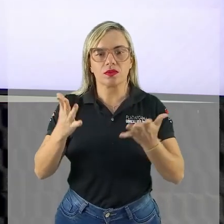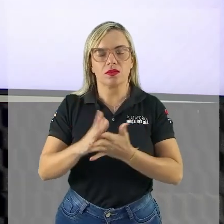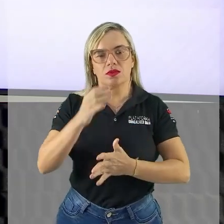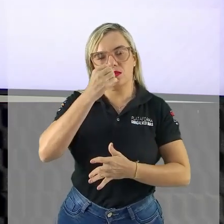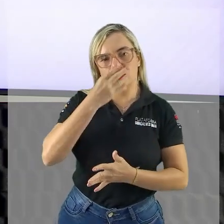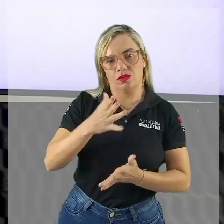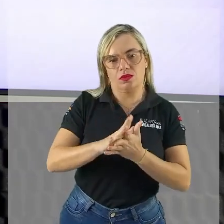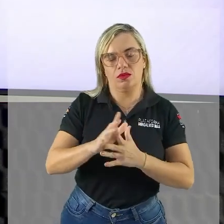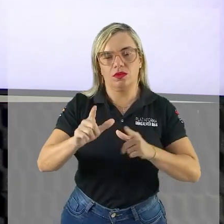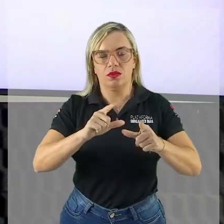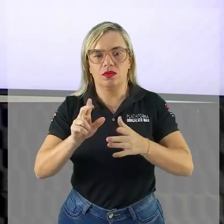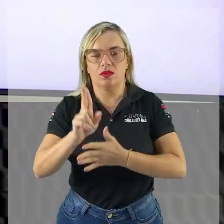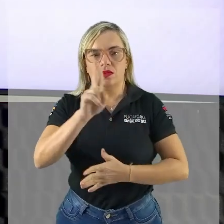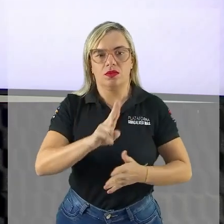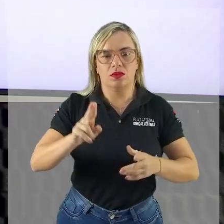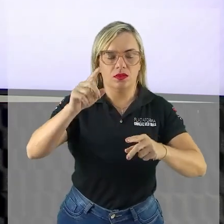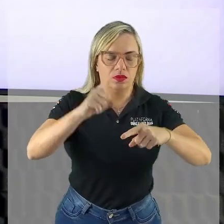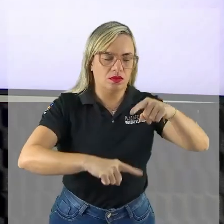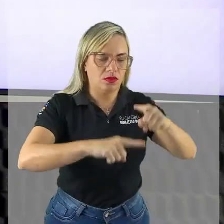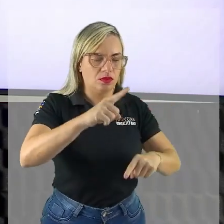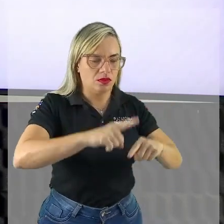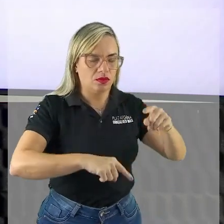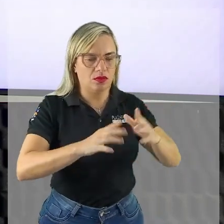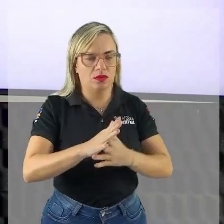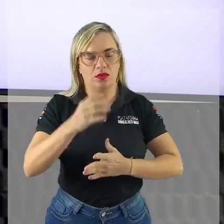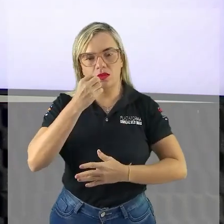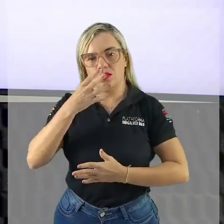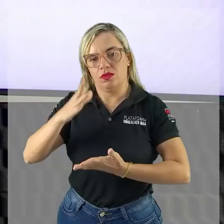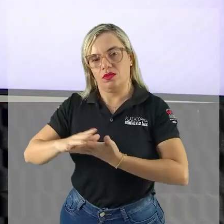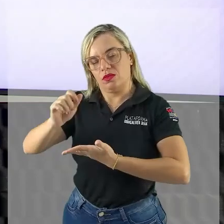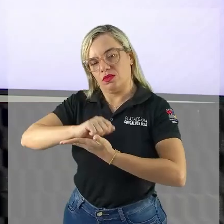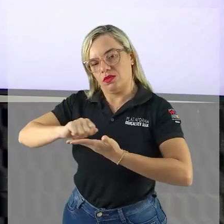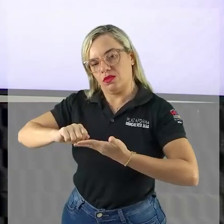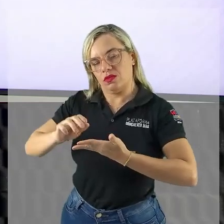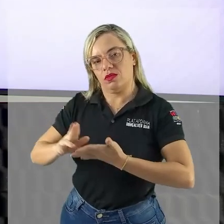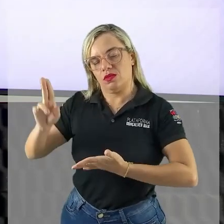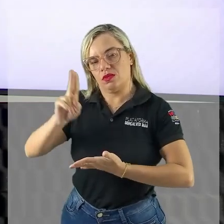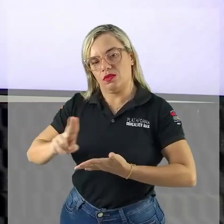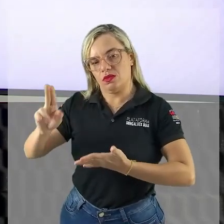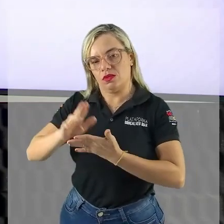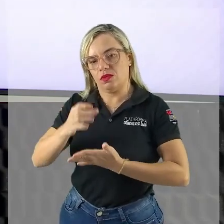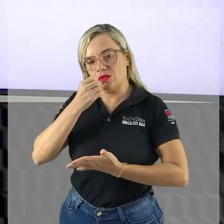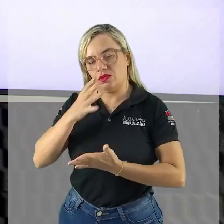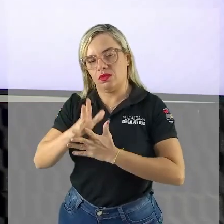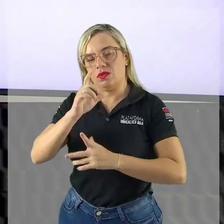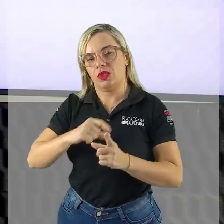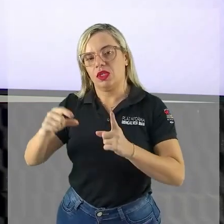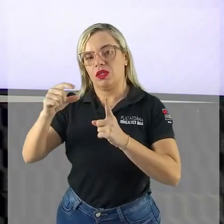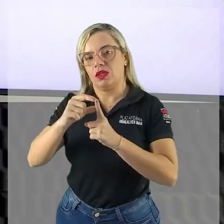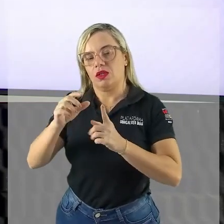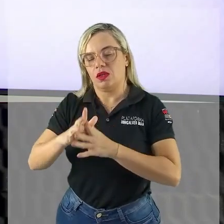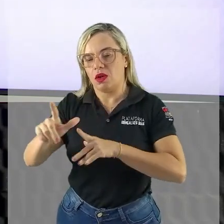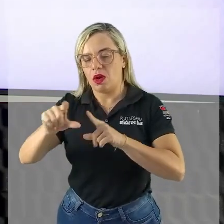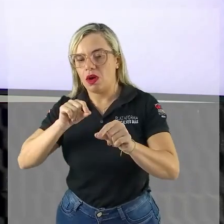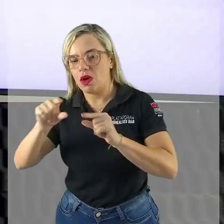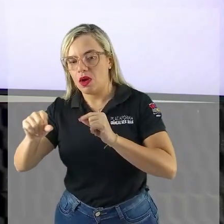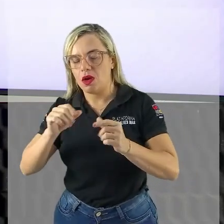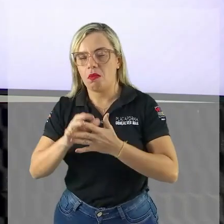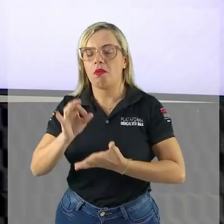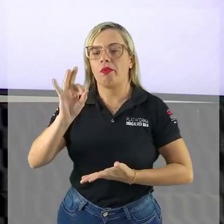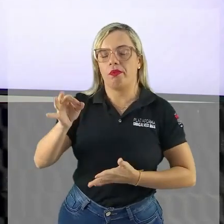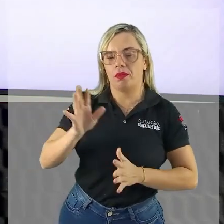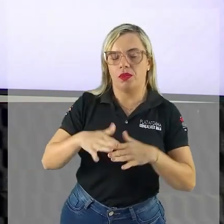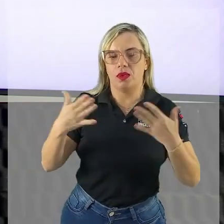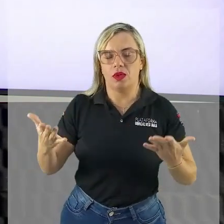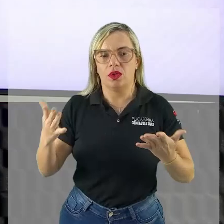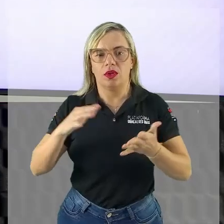bom trabalhador faz uso de ferramentas, um bom escritor faz uso de boas palavras, tá? Então, o que é que eu quero